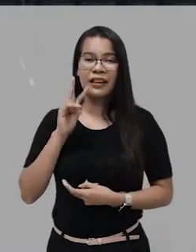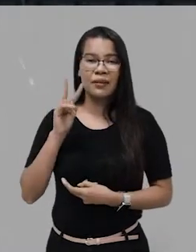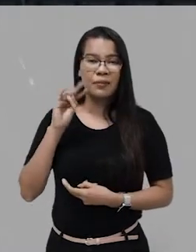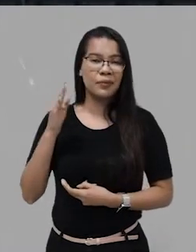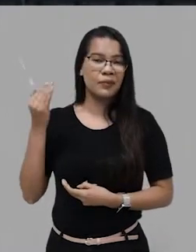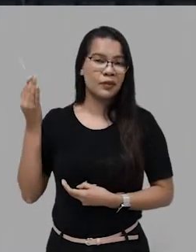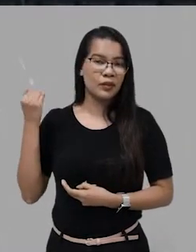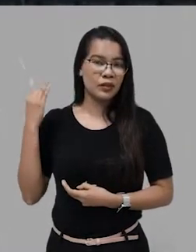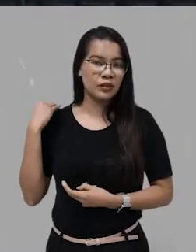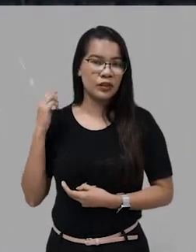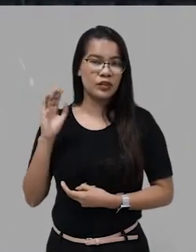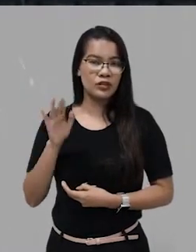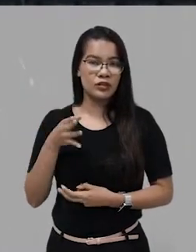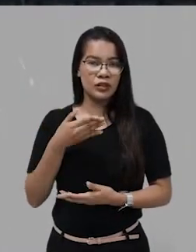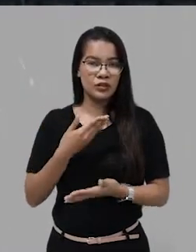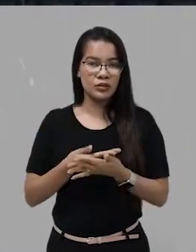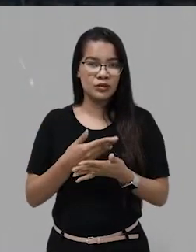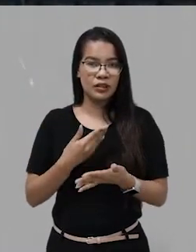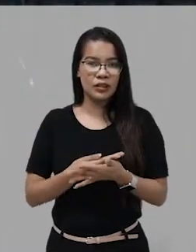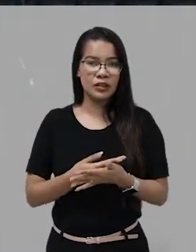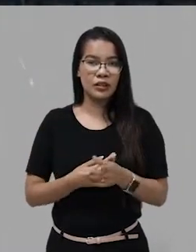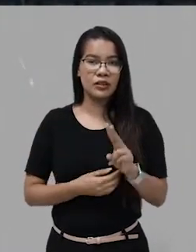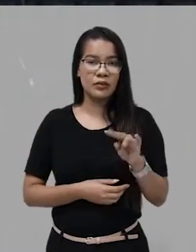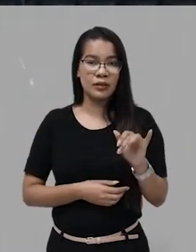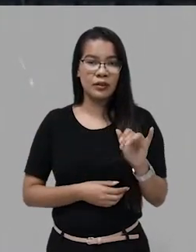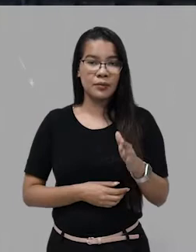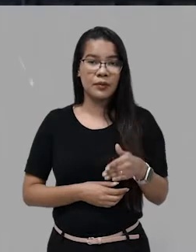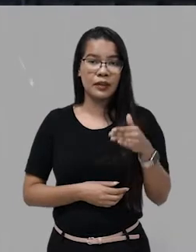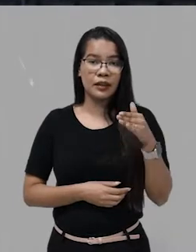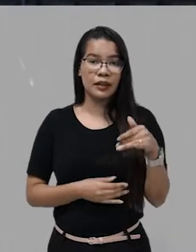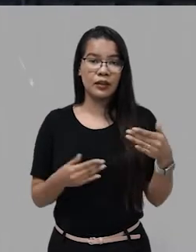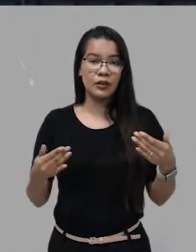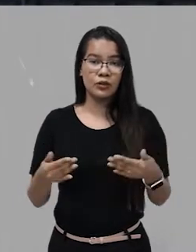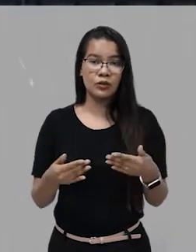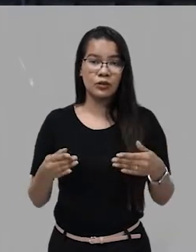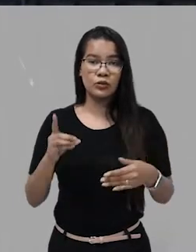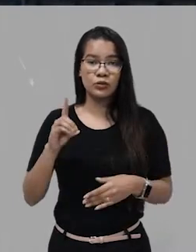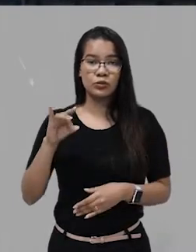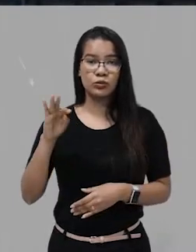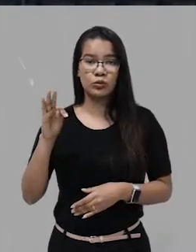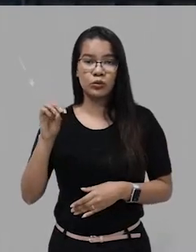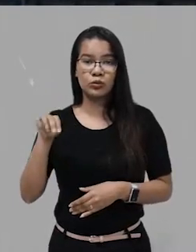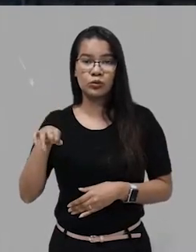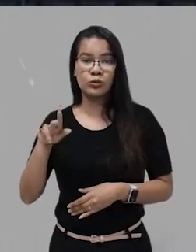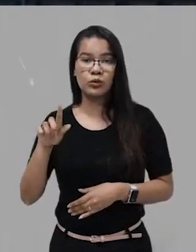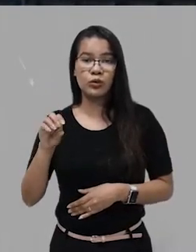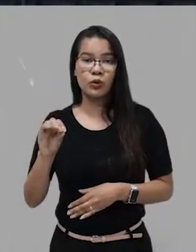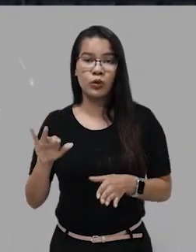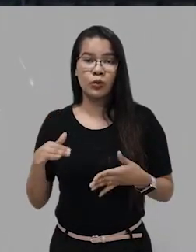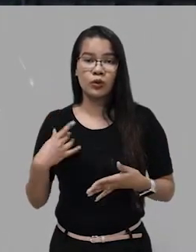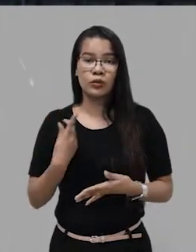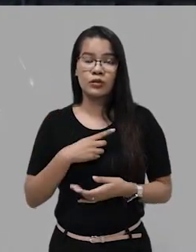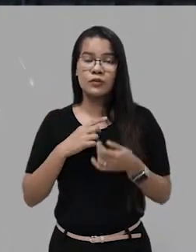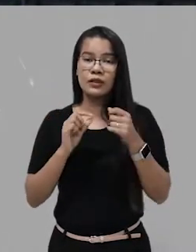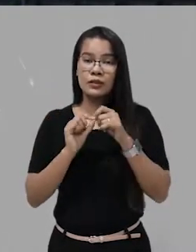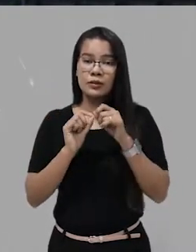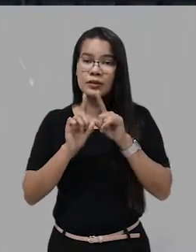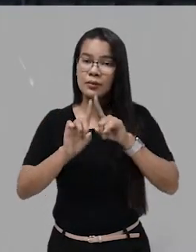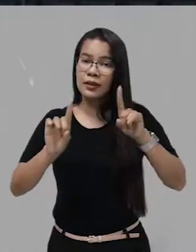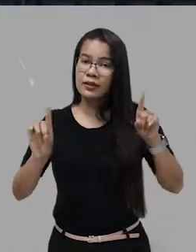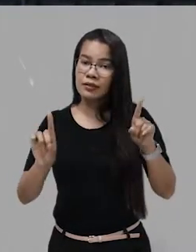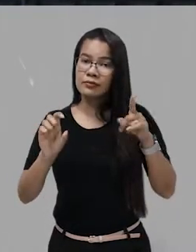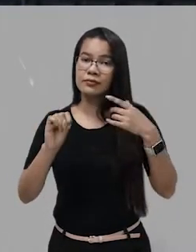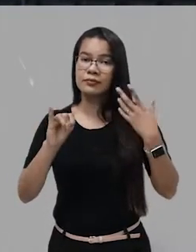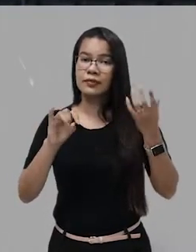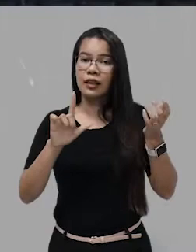2, no início também do ensino médio, e vão aplicar agora. Ditongo, quando a gente faz a separação silábica, e na mesma sílaba a gente